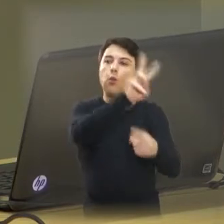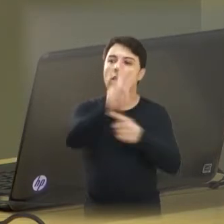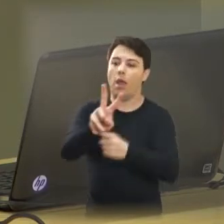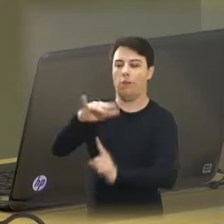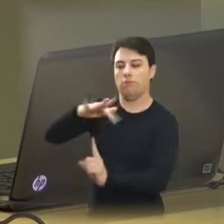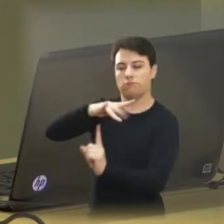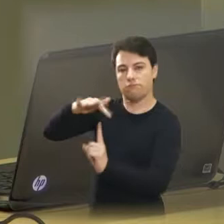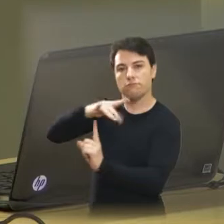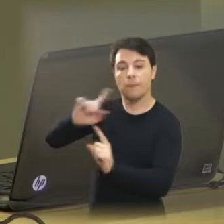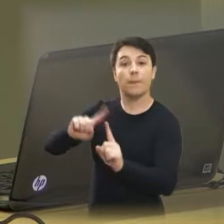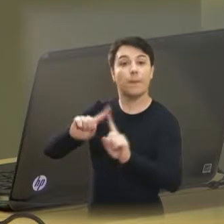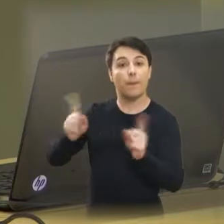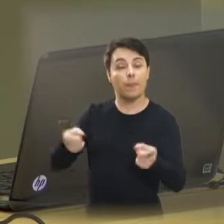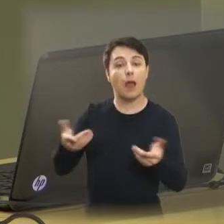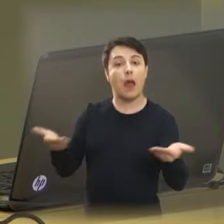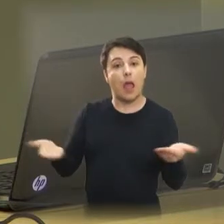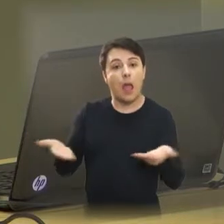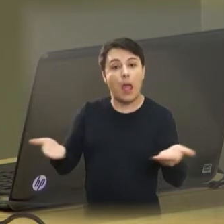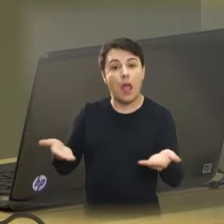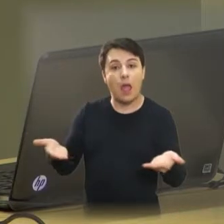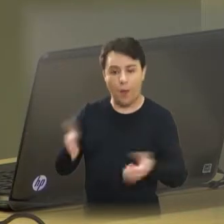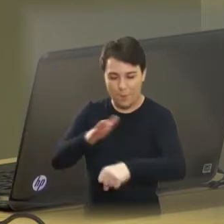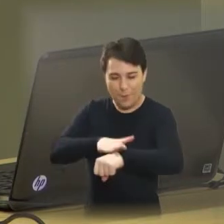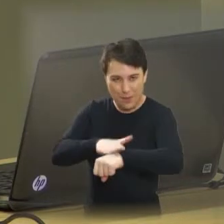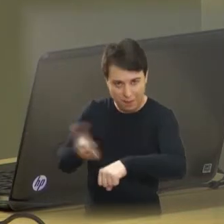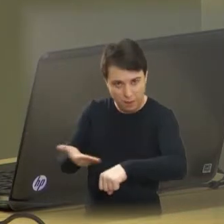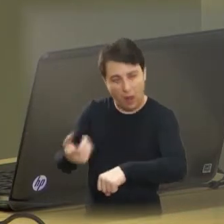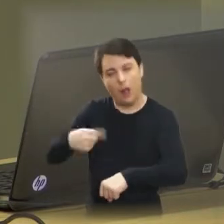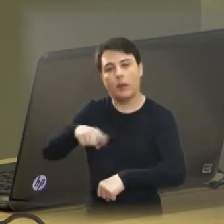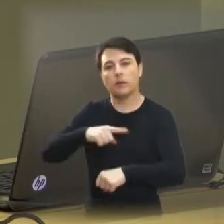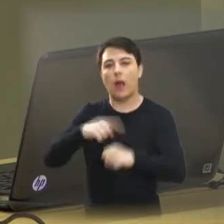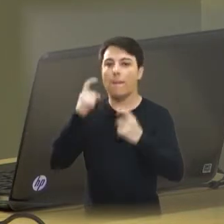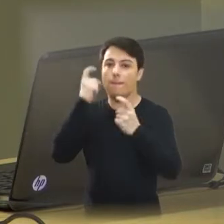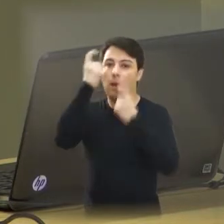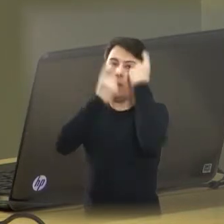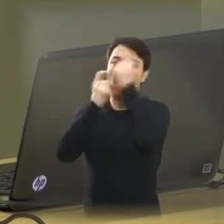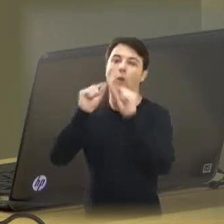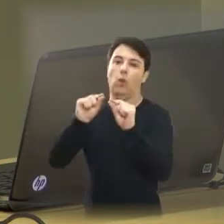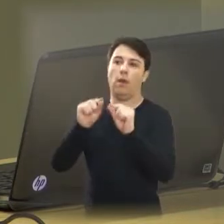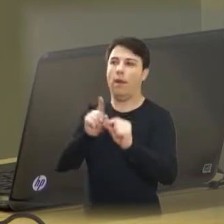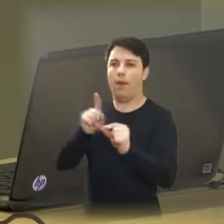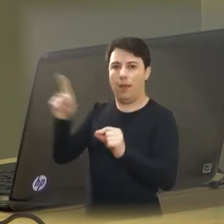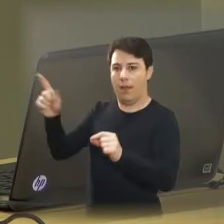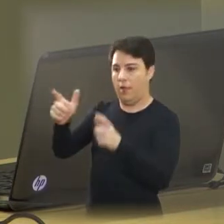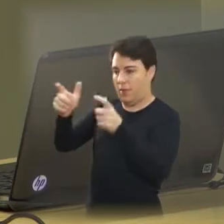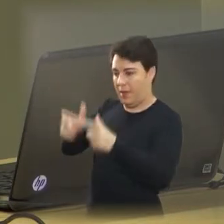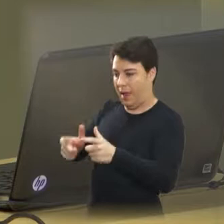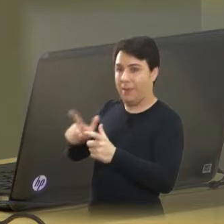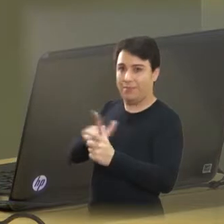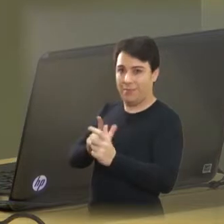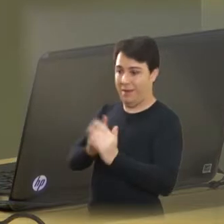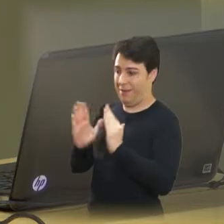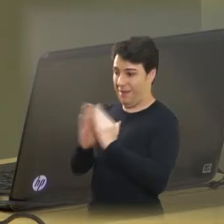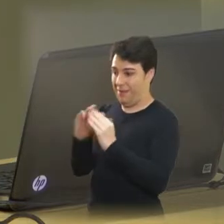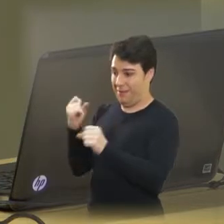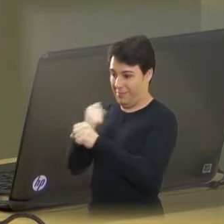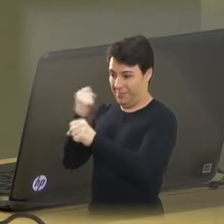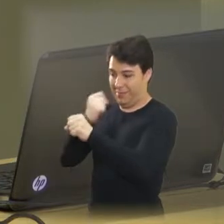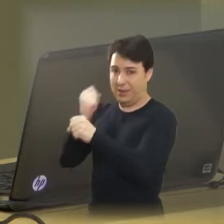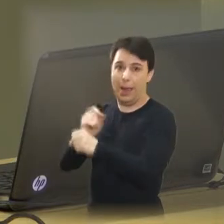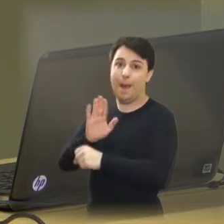Então, o olhar, nesse momento, está para a região que está mais urbanizada, que nós não temos